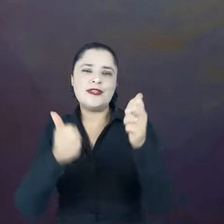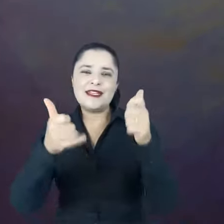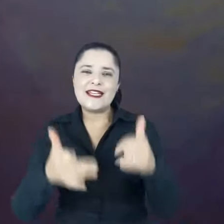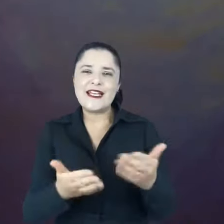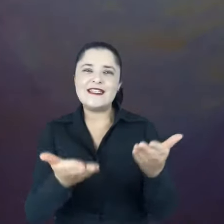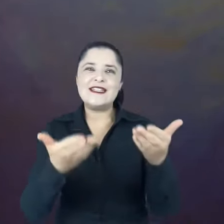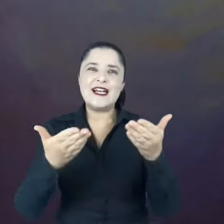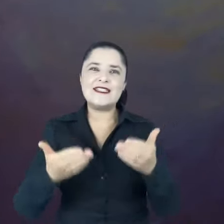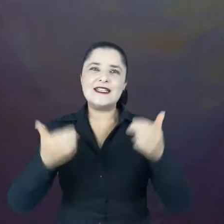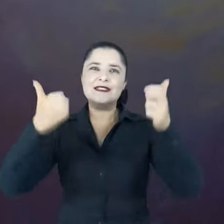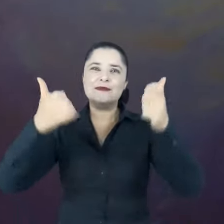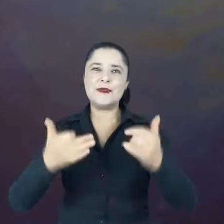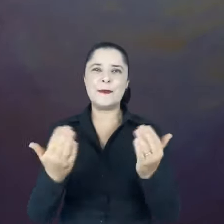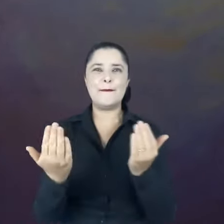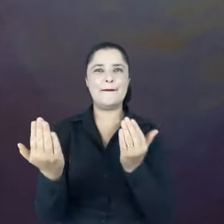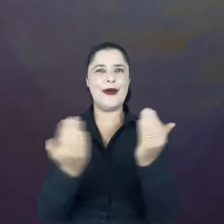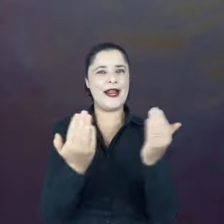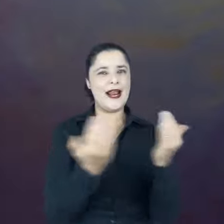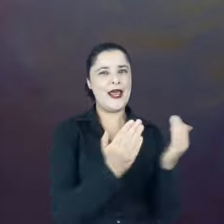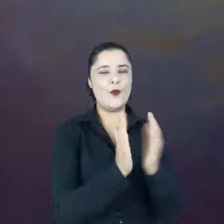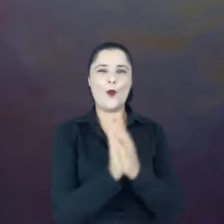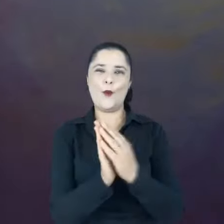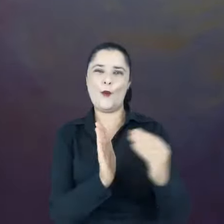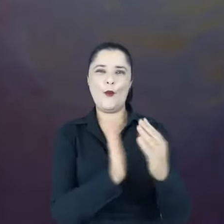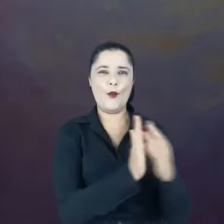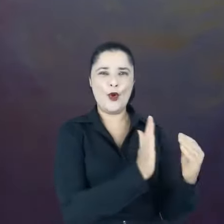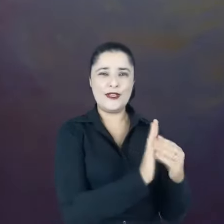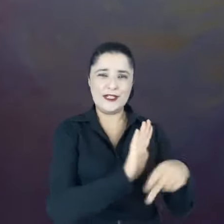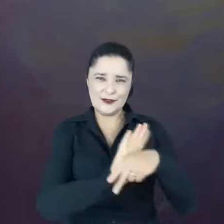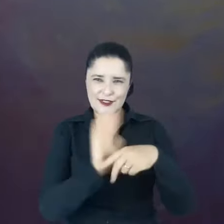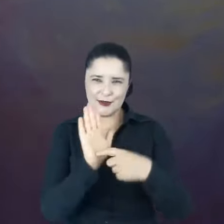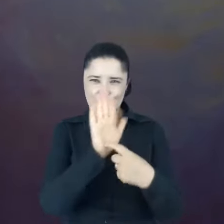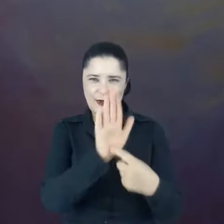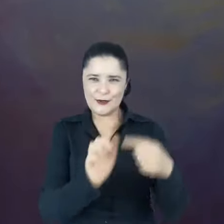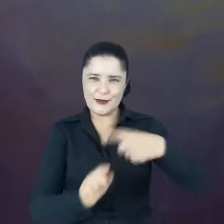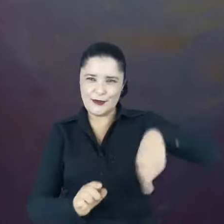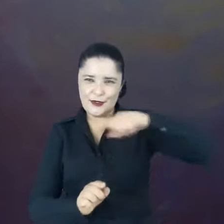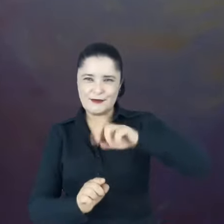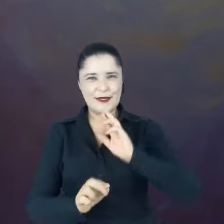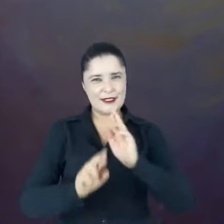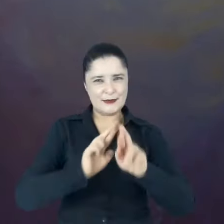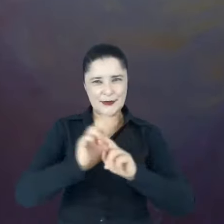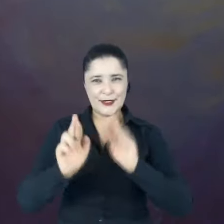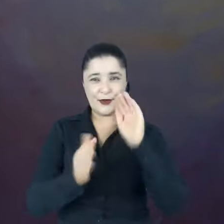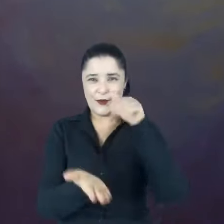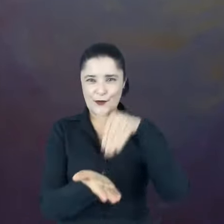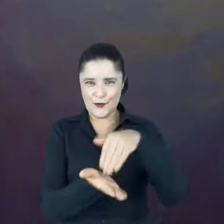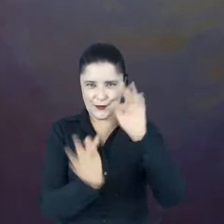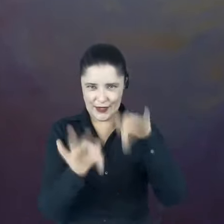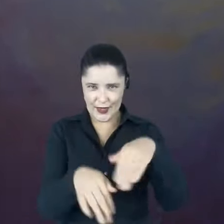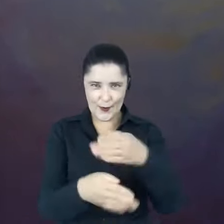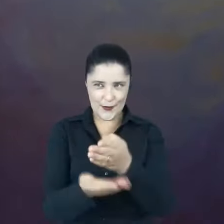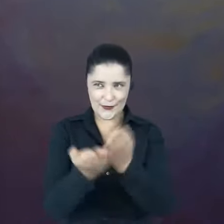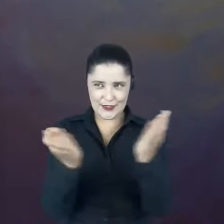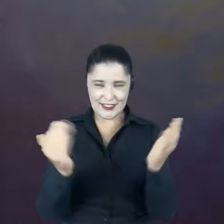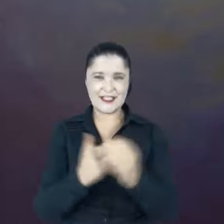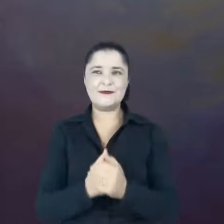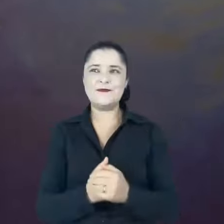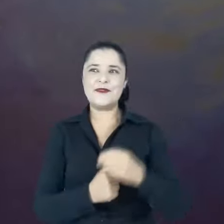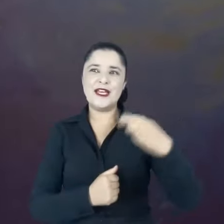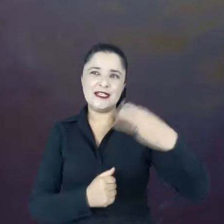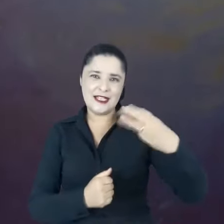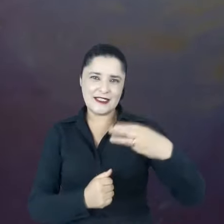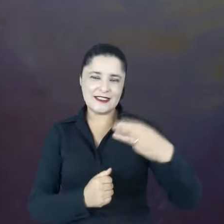um paralelo até com o modelo que ela trouxe para a gente e responder para você no final o LEAP, né? Que é o terceiro passo aí desse